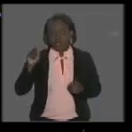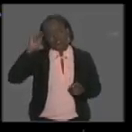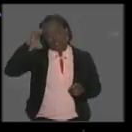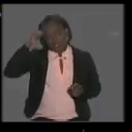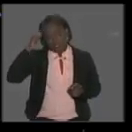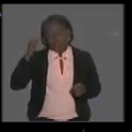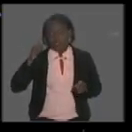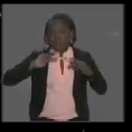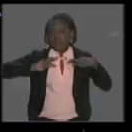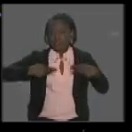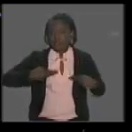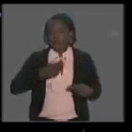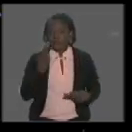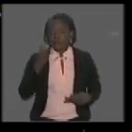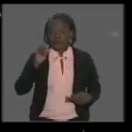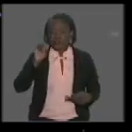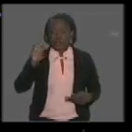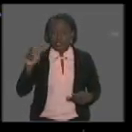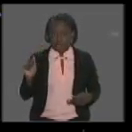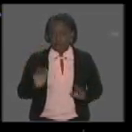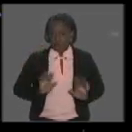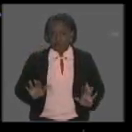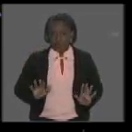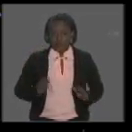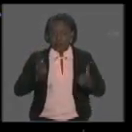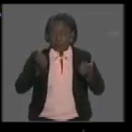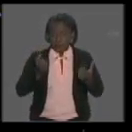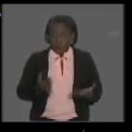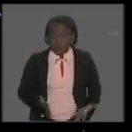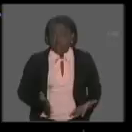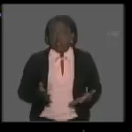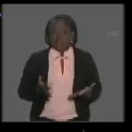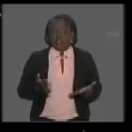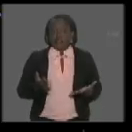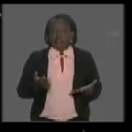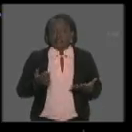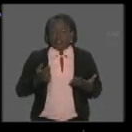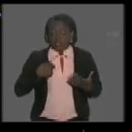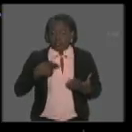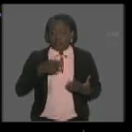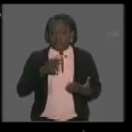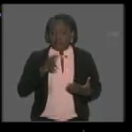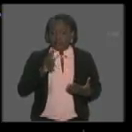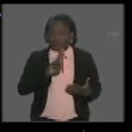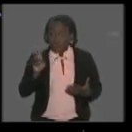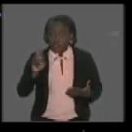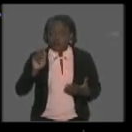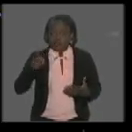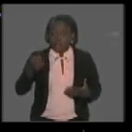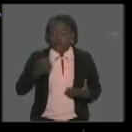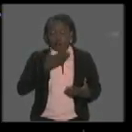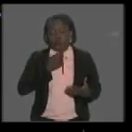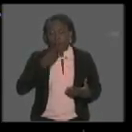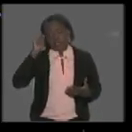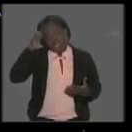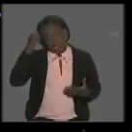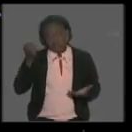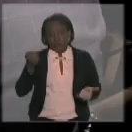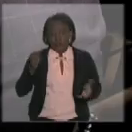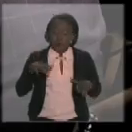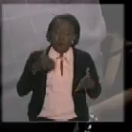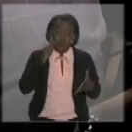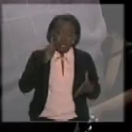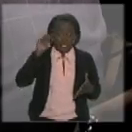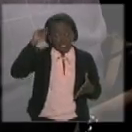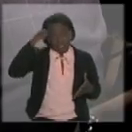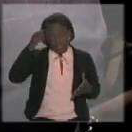transnegra, meu nome é Dora, eu sou transexual, meu nome é Dora. Quando você fala, eu sou tal pessoa, né? Eu sou homem negro, tal,